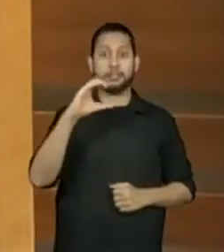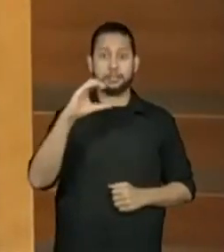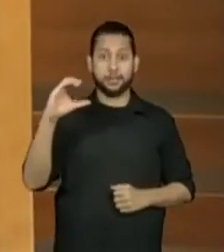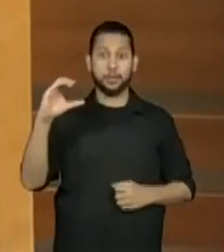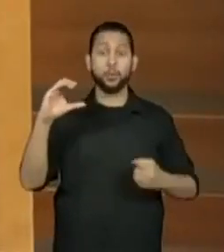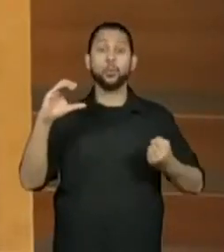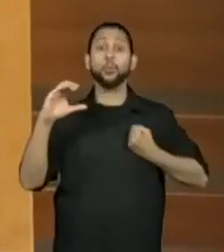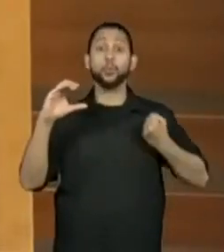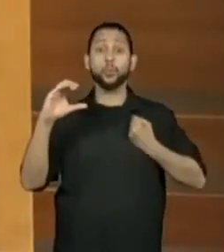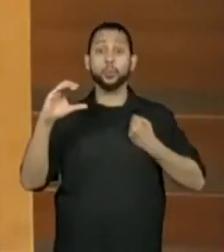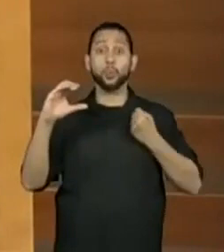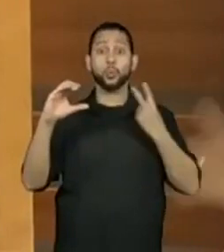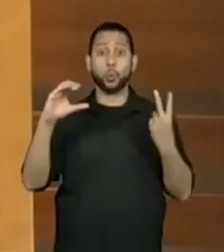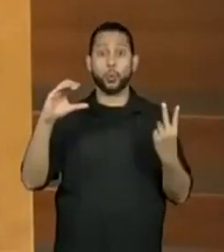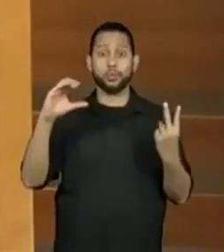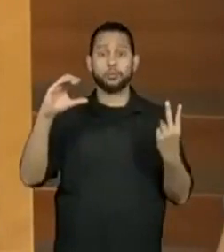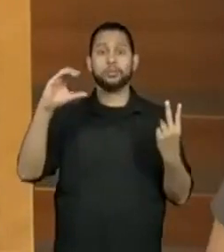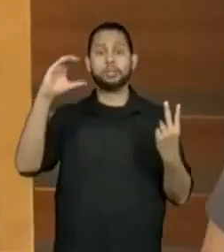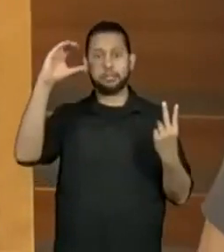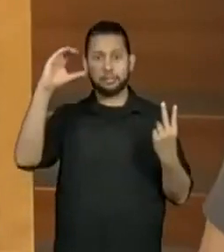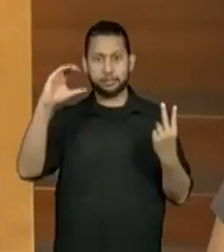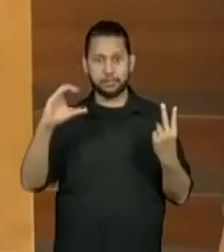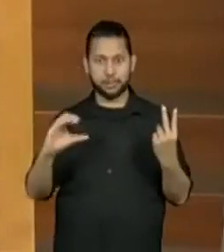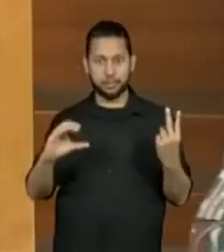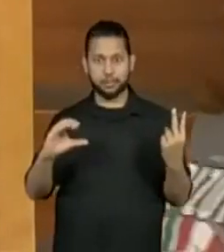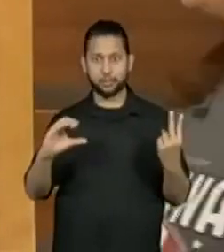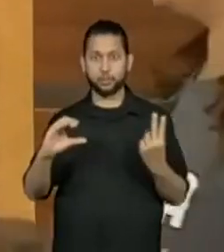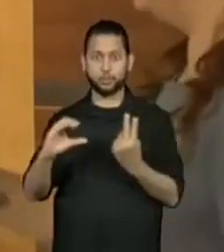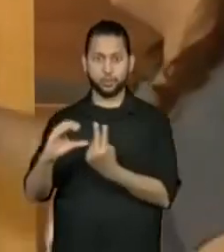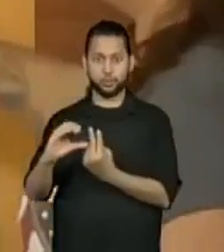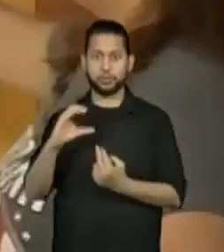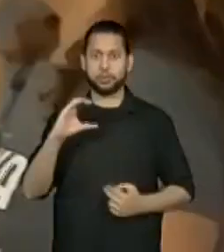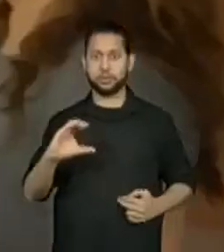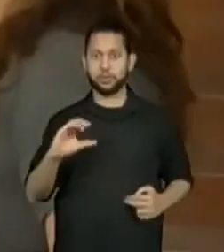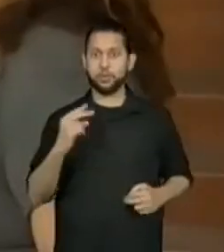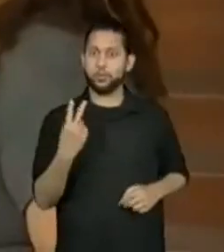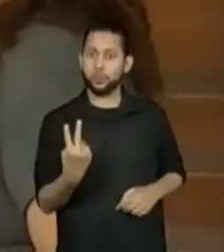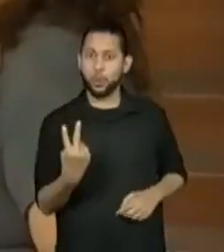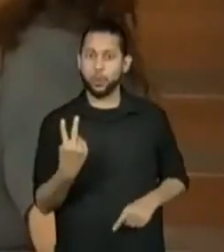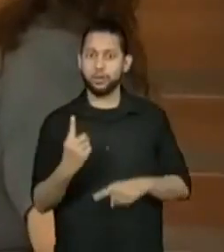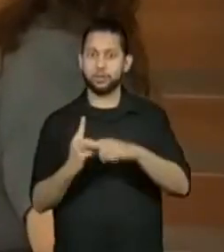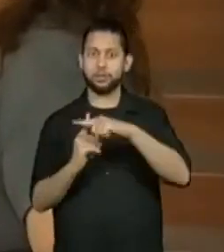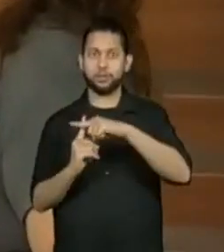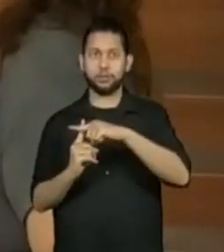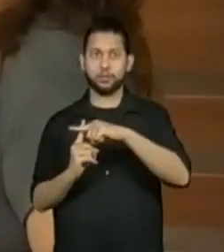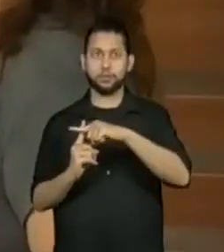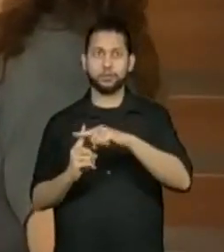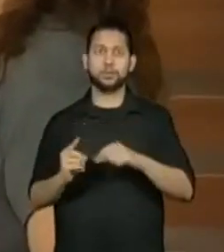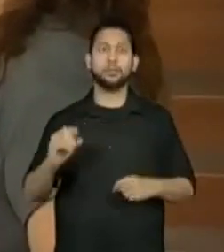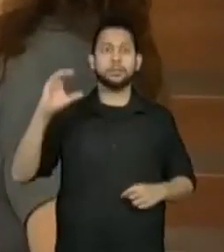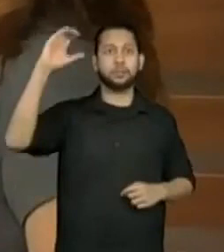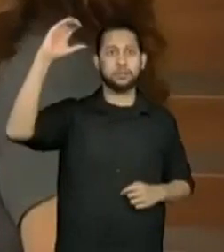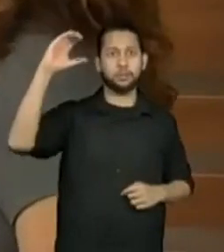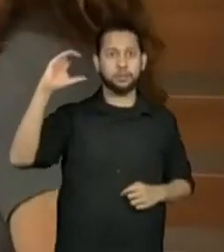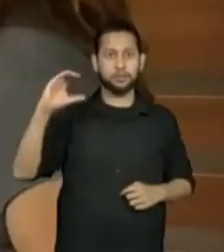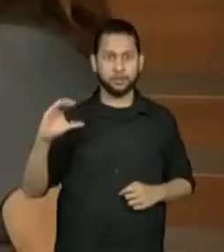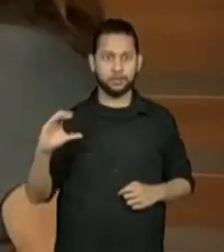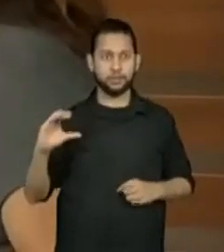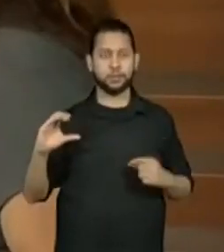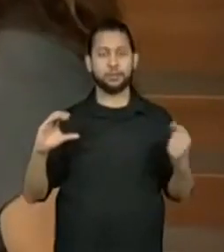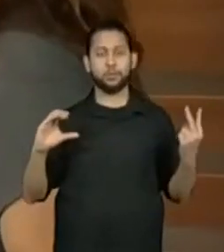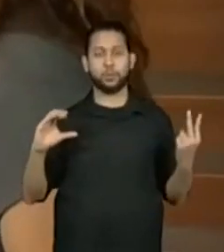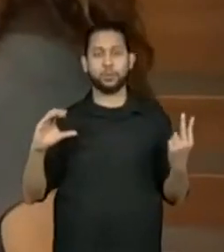na vertical, 2. C, 2. Sim, senhora. Ok. C, olha o movimento. C e